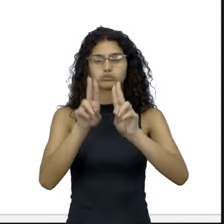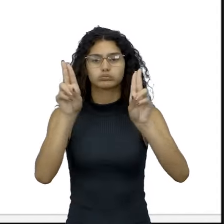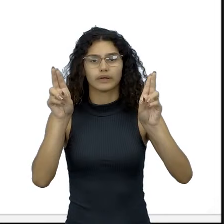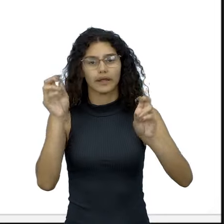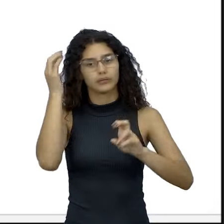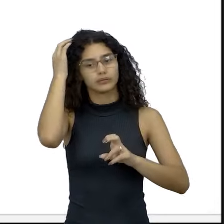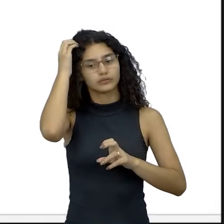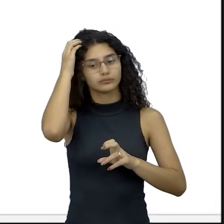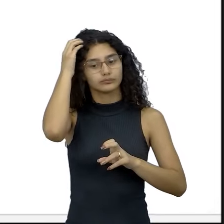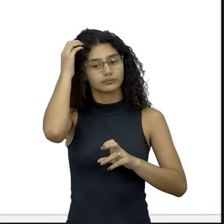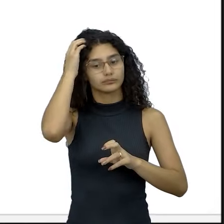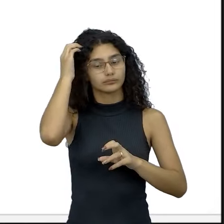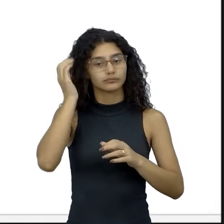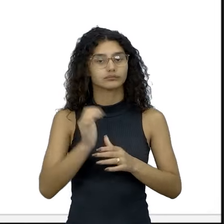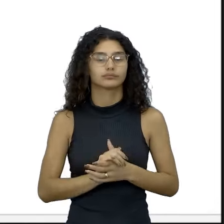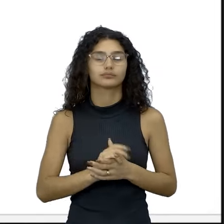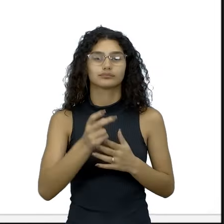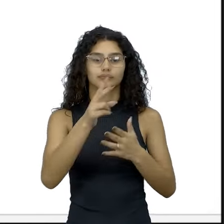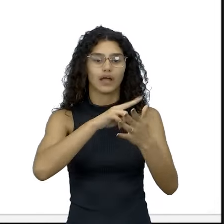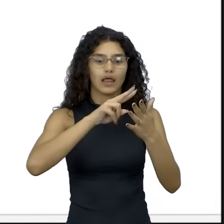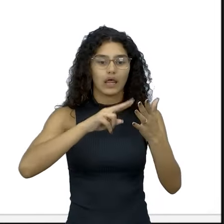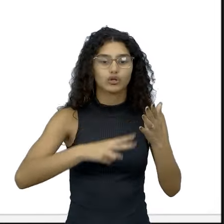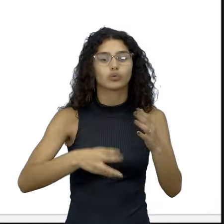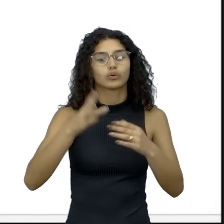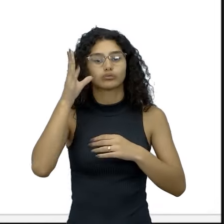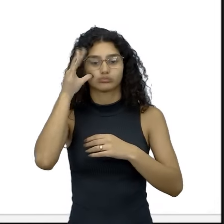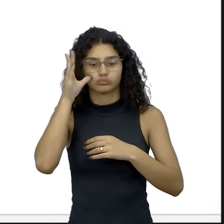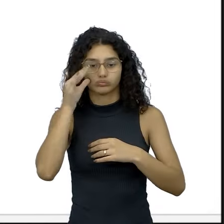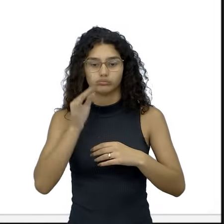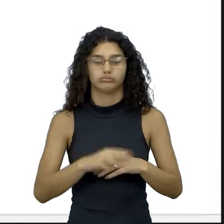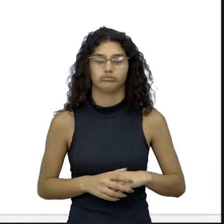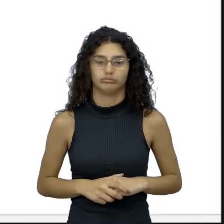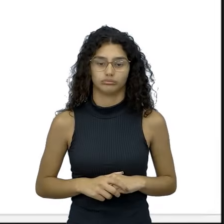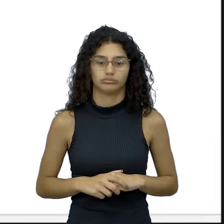né, e a leitura de verbetes de curiosidades.